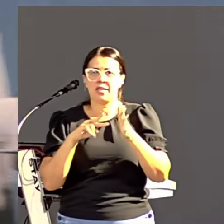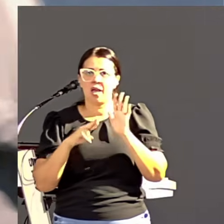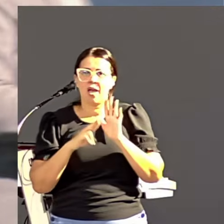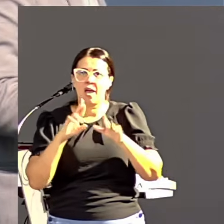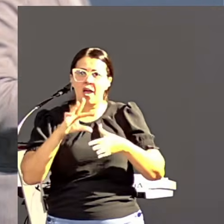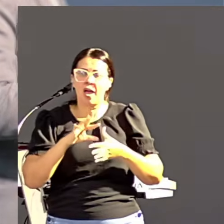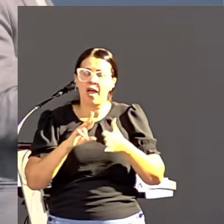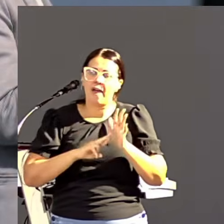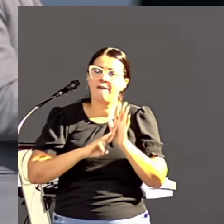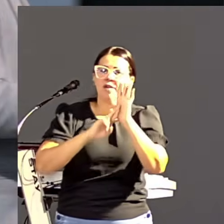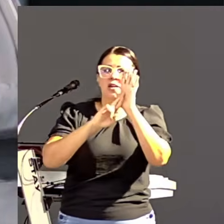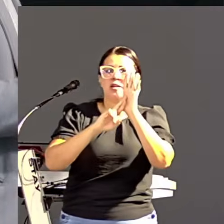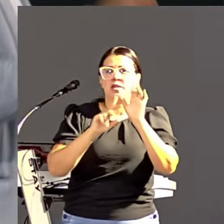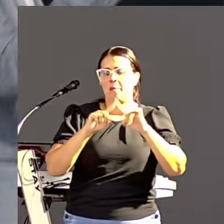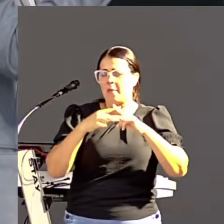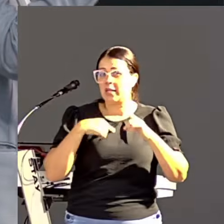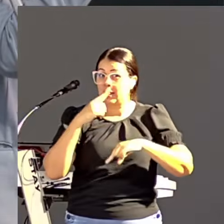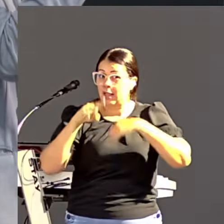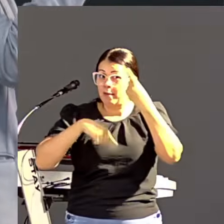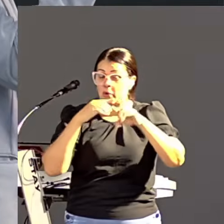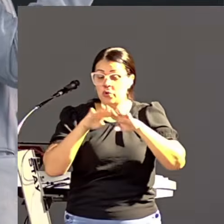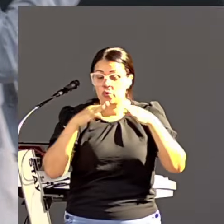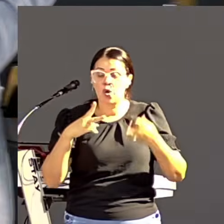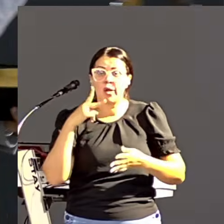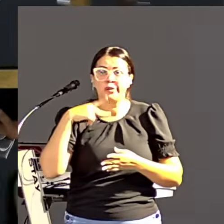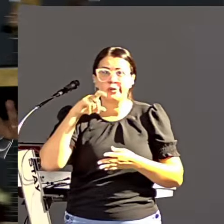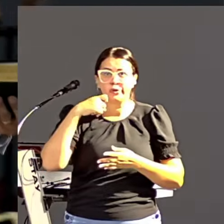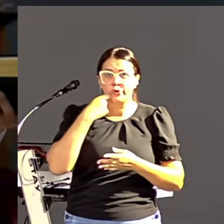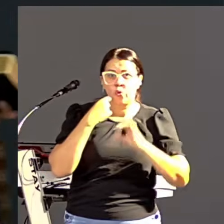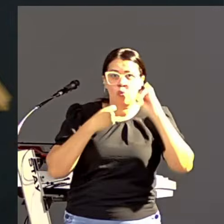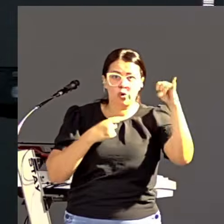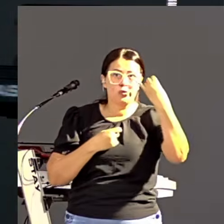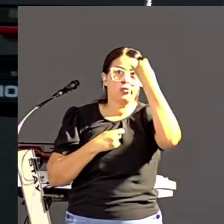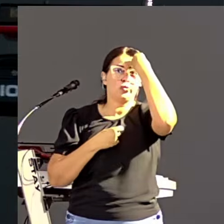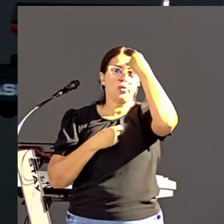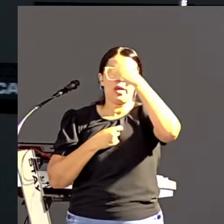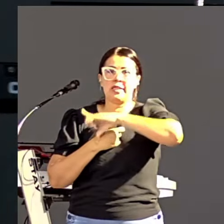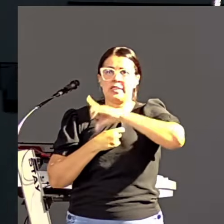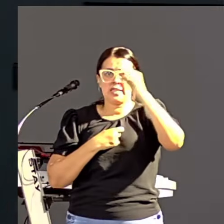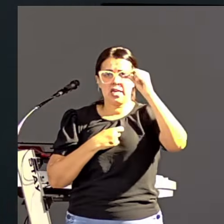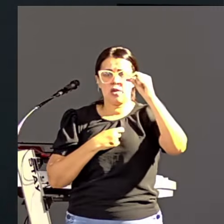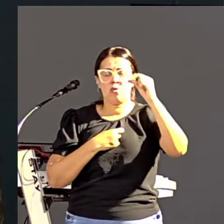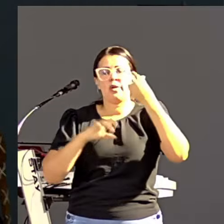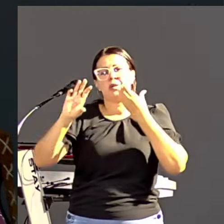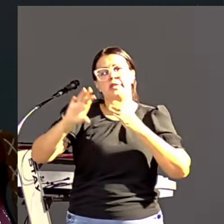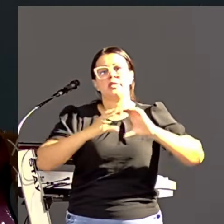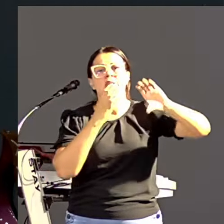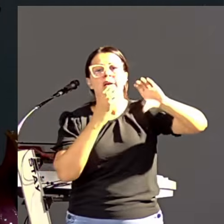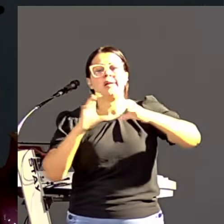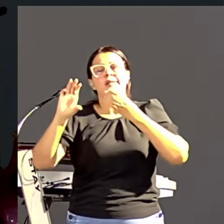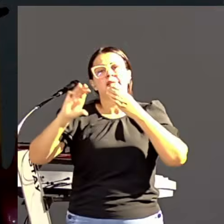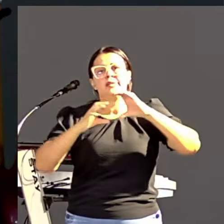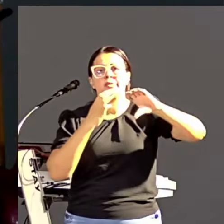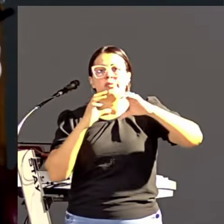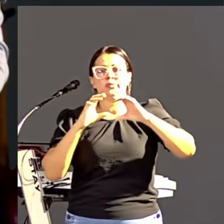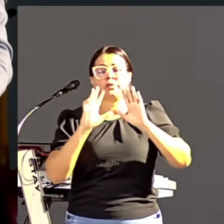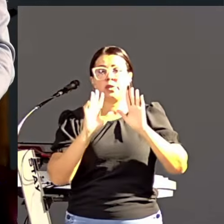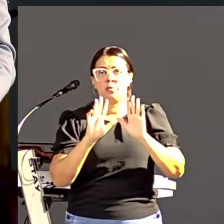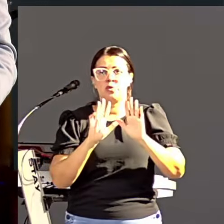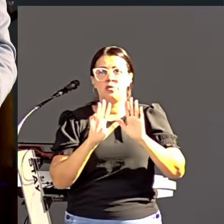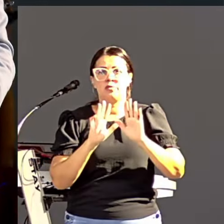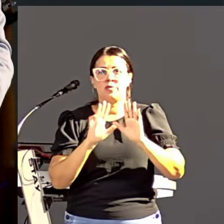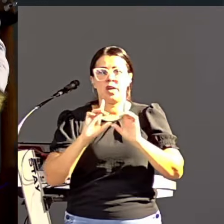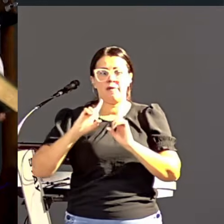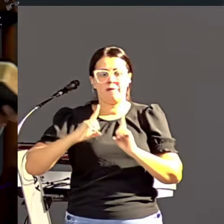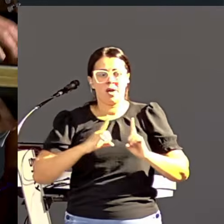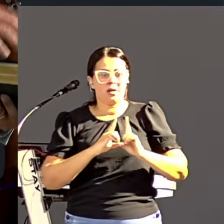A palavra diz que depois dessa ceia, quando Judas já tem saído, eles cantam um hino e se dirigem para